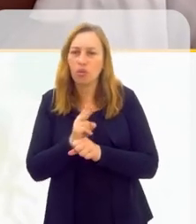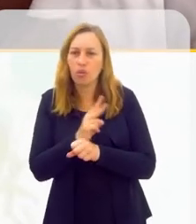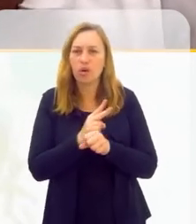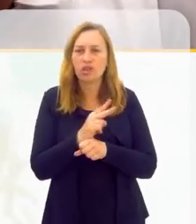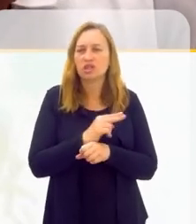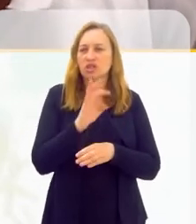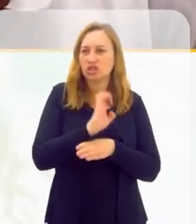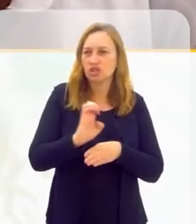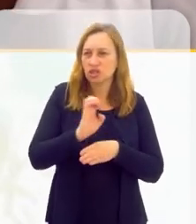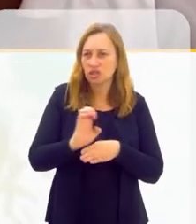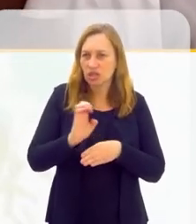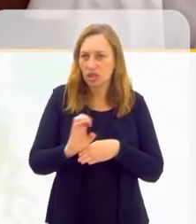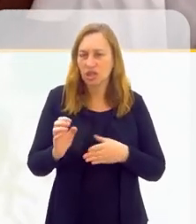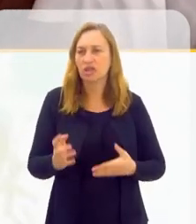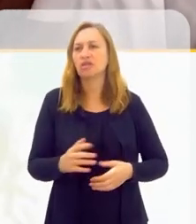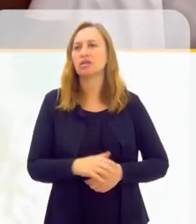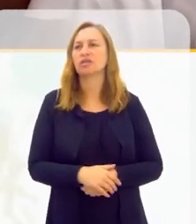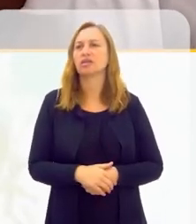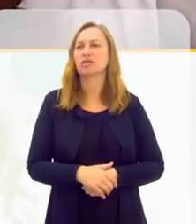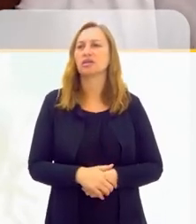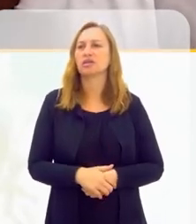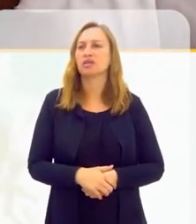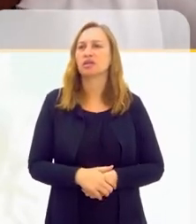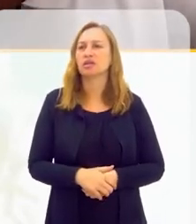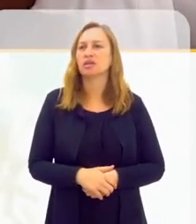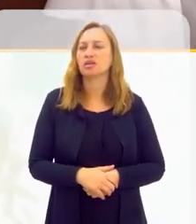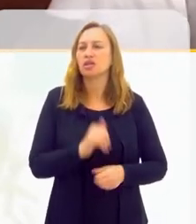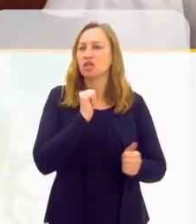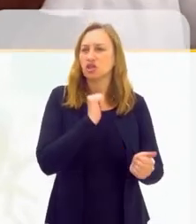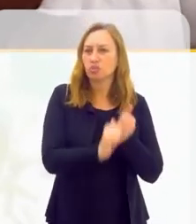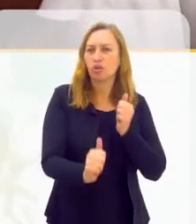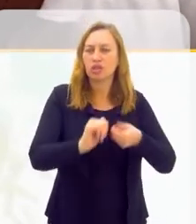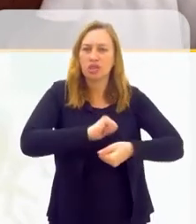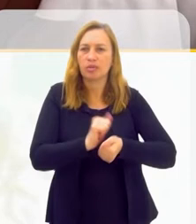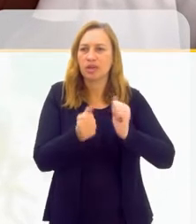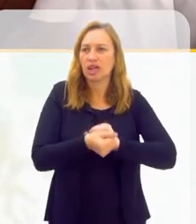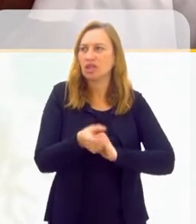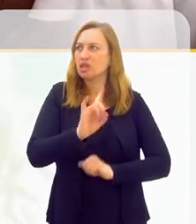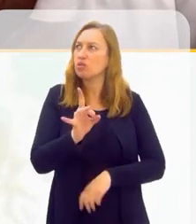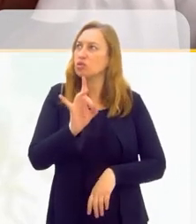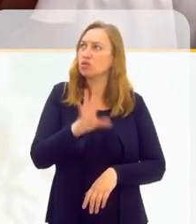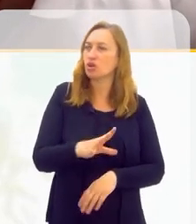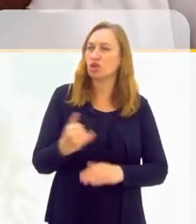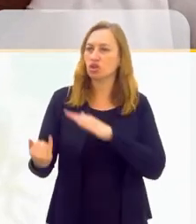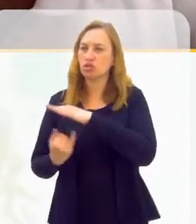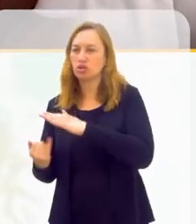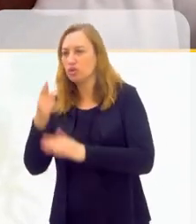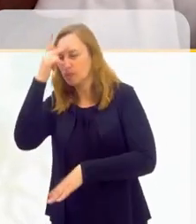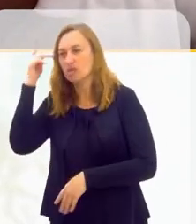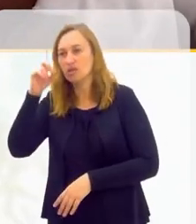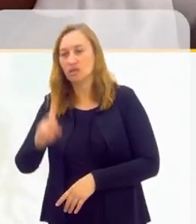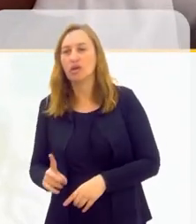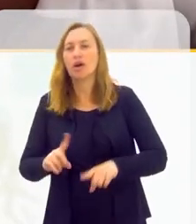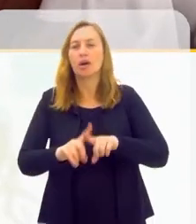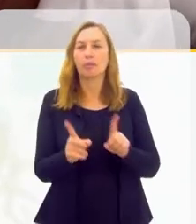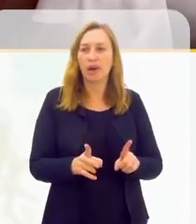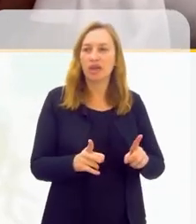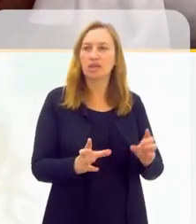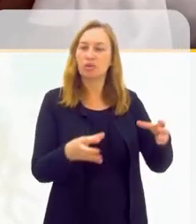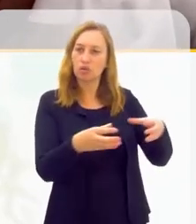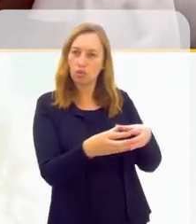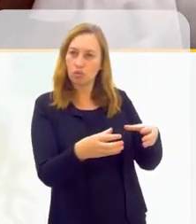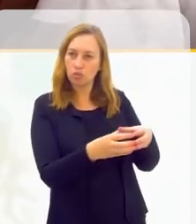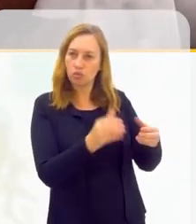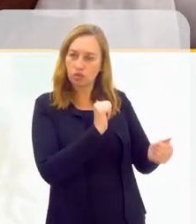contextos de estágio relacionados com o desporto adaptado. Não só em instituições de pessoas com deficiência, mas também em clubes desportivos de